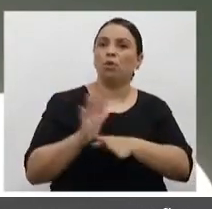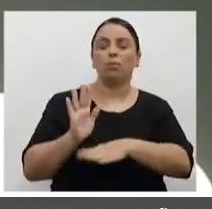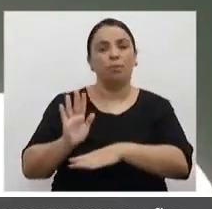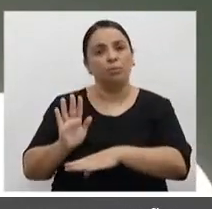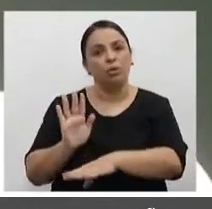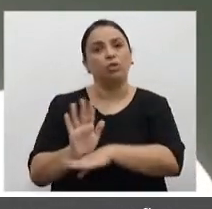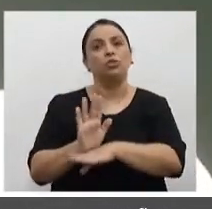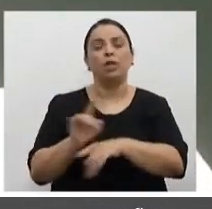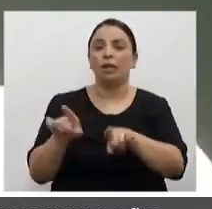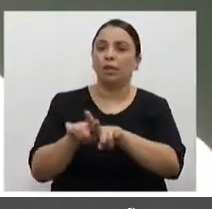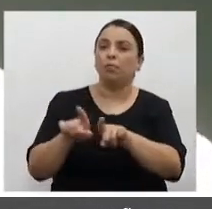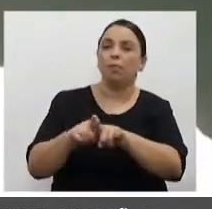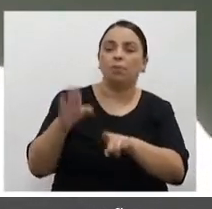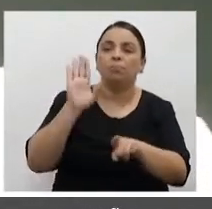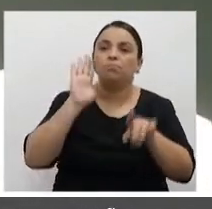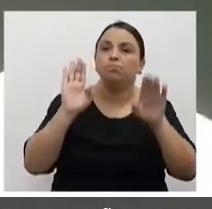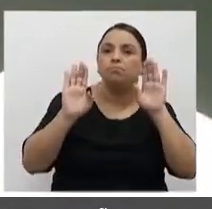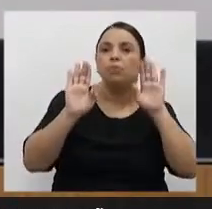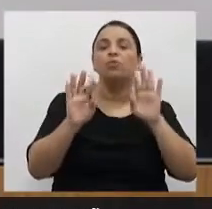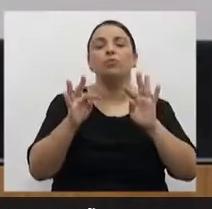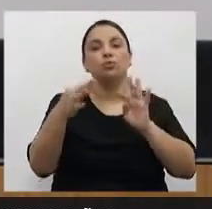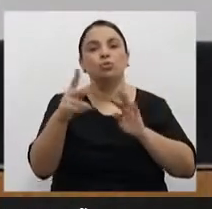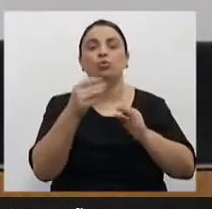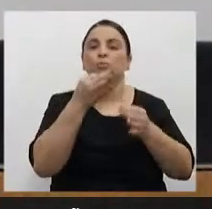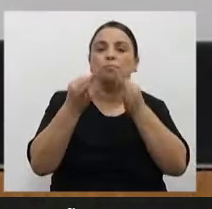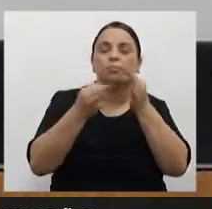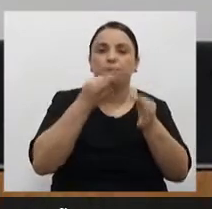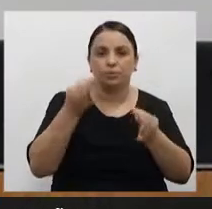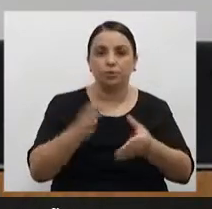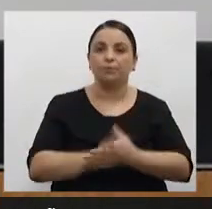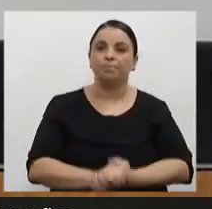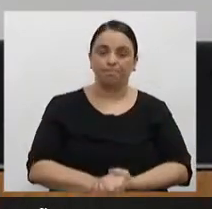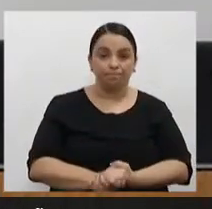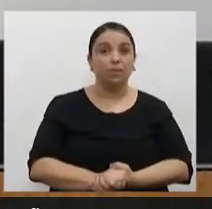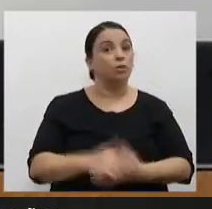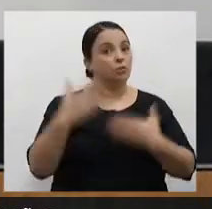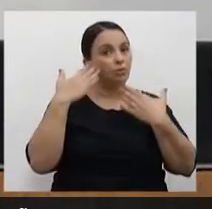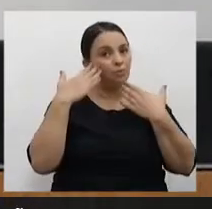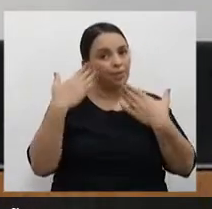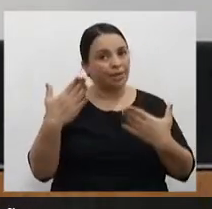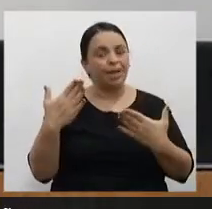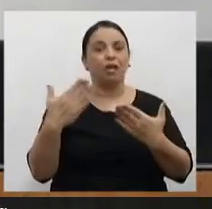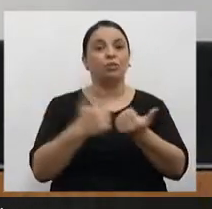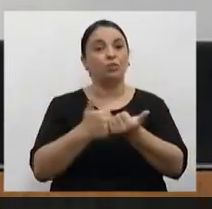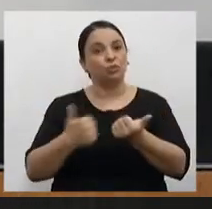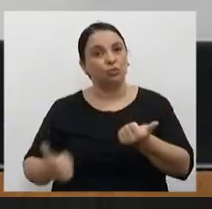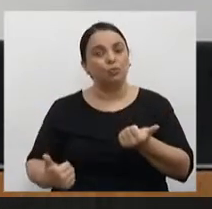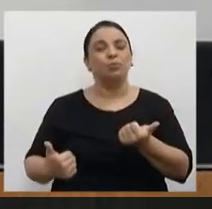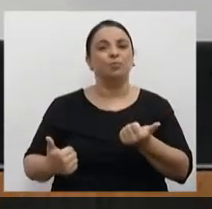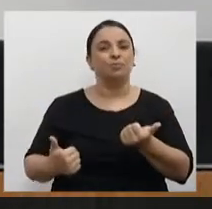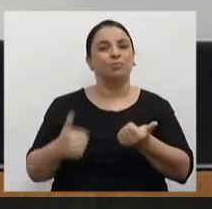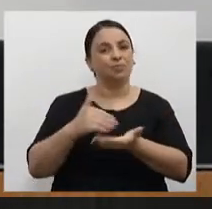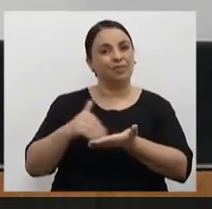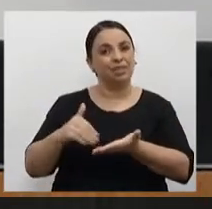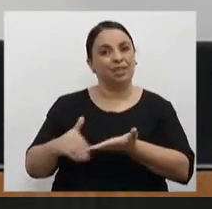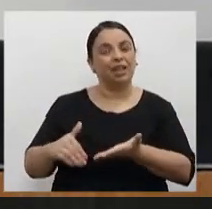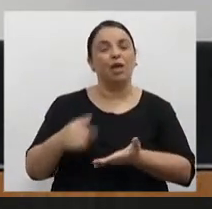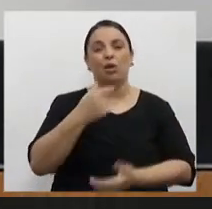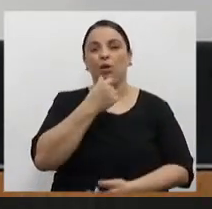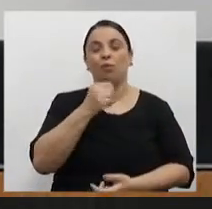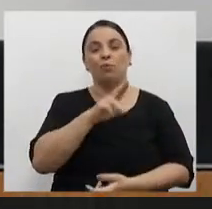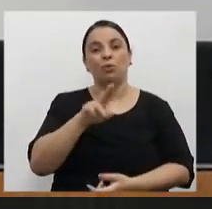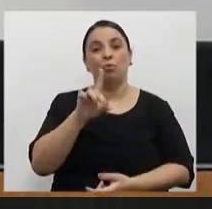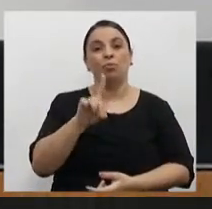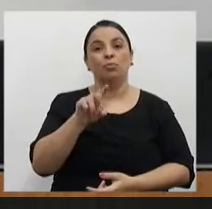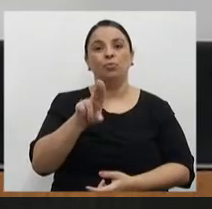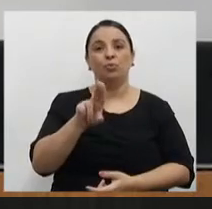para ouvi-los. Muito bem, obrigado pela sua fala, subsecretário Duílio. Quero aqui registrar a presença